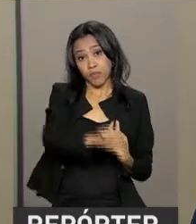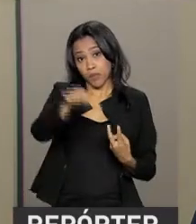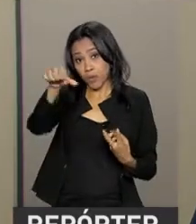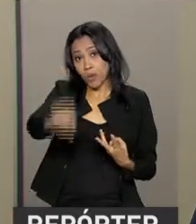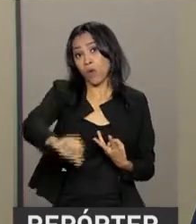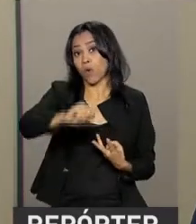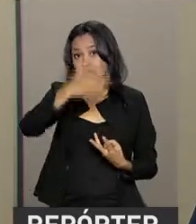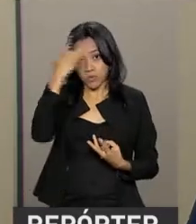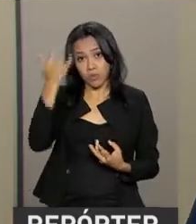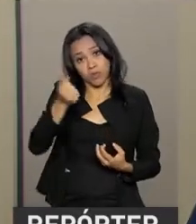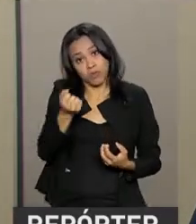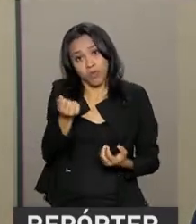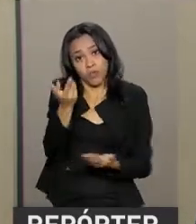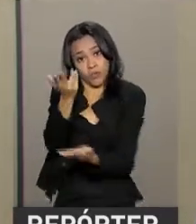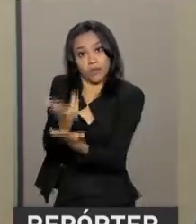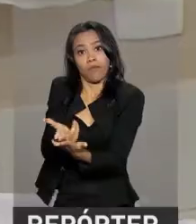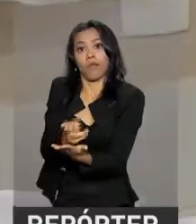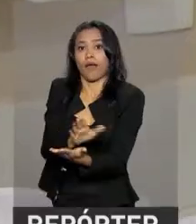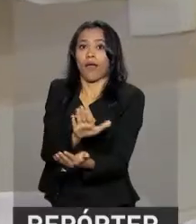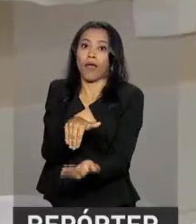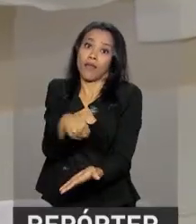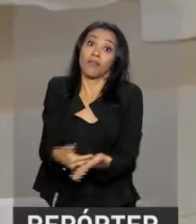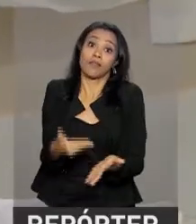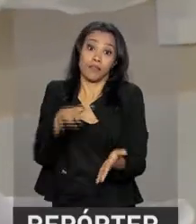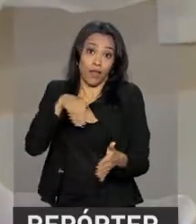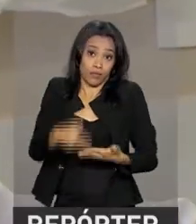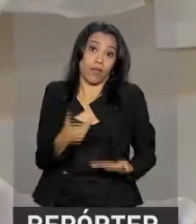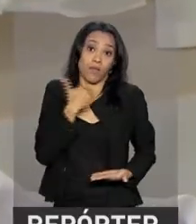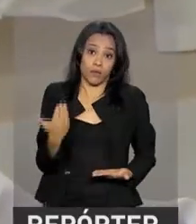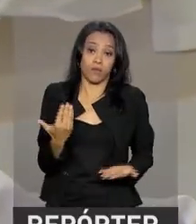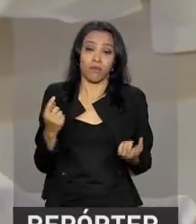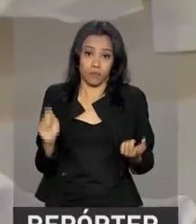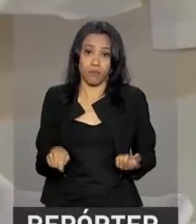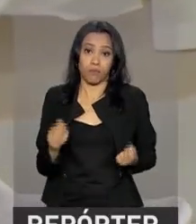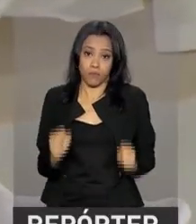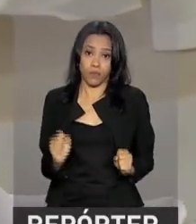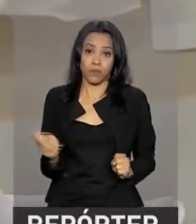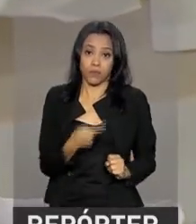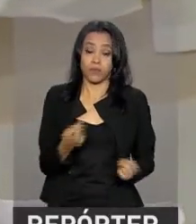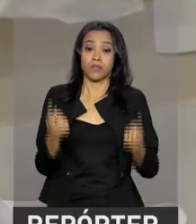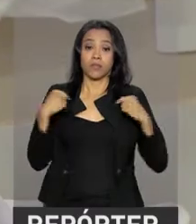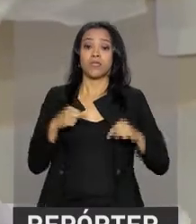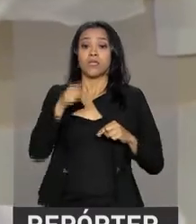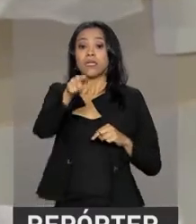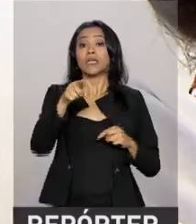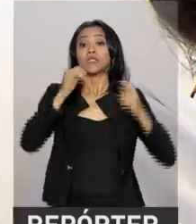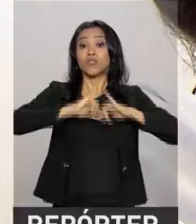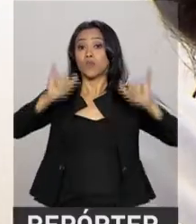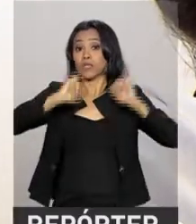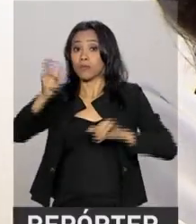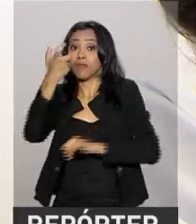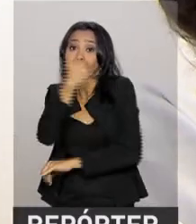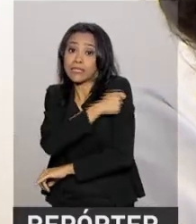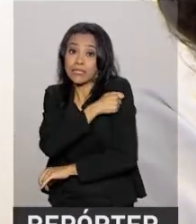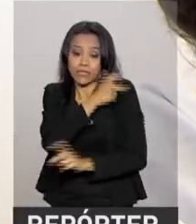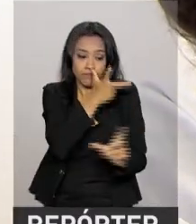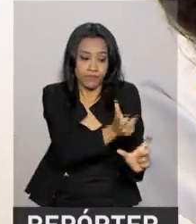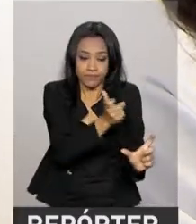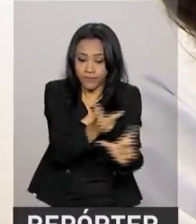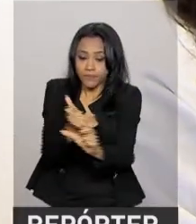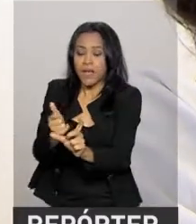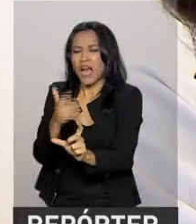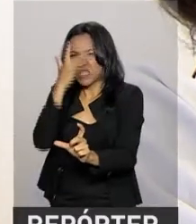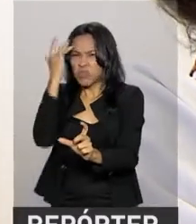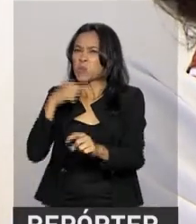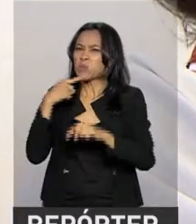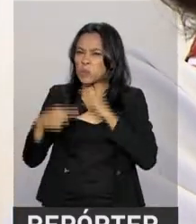e inclusive até o óbito e mesmo com a 20ª edição da campanha de vacinação contra a gripe muitas pessoas ainda têm dúvidas